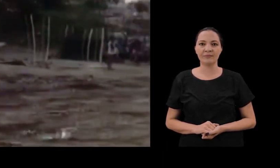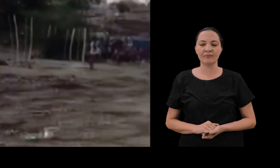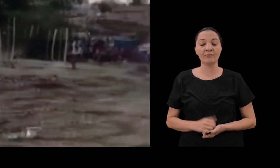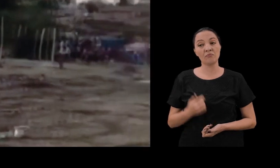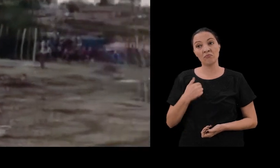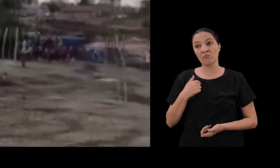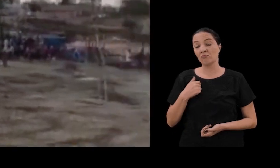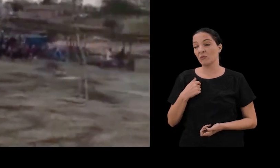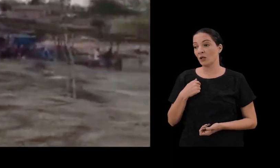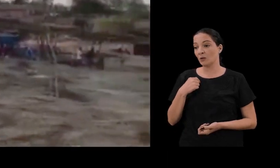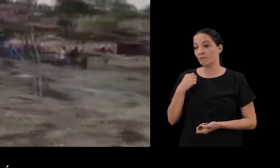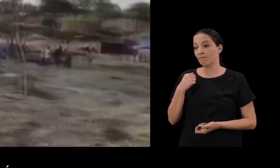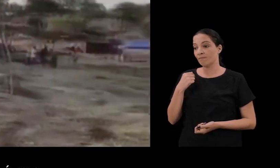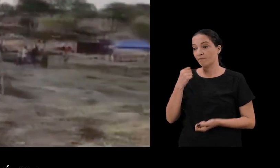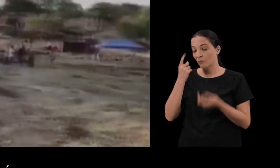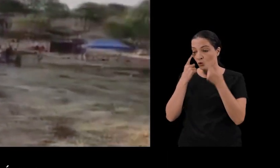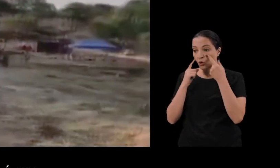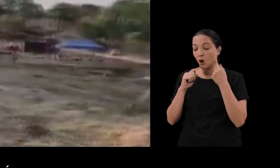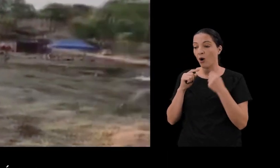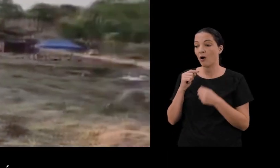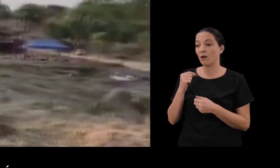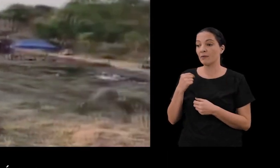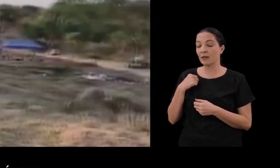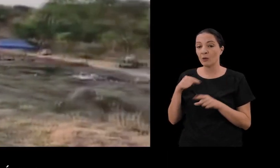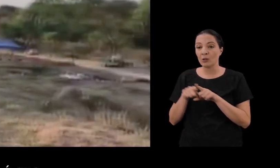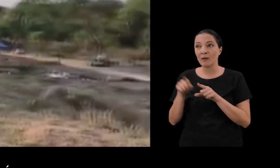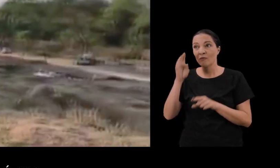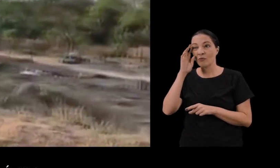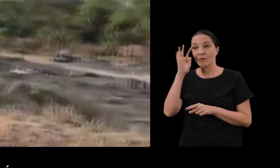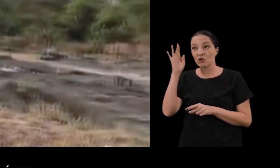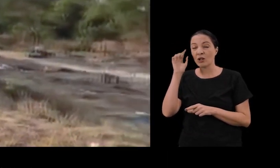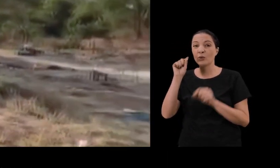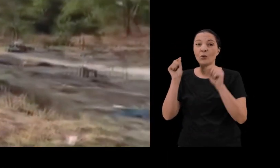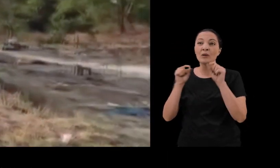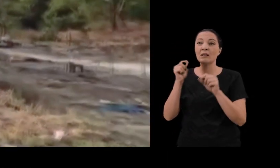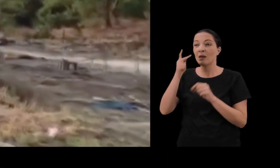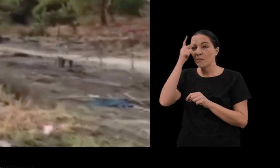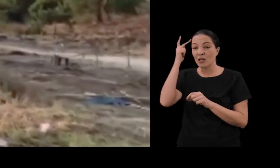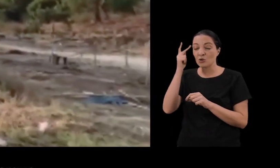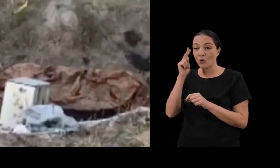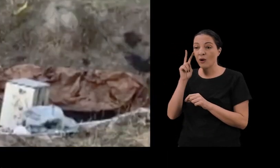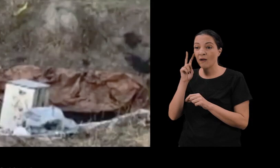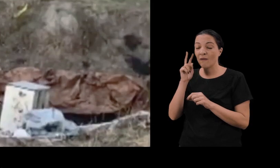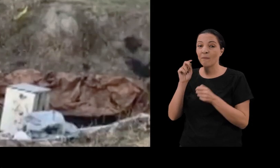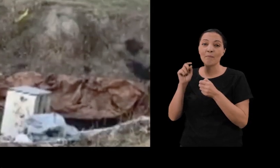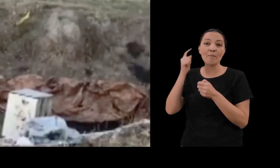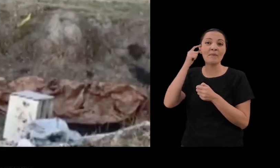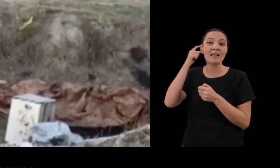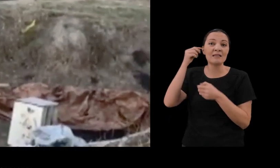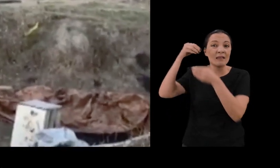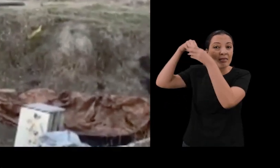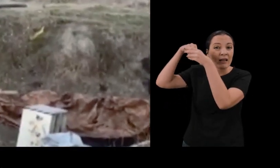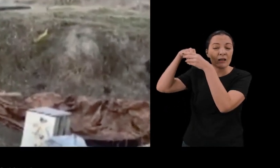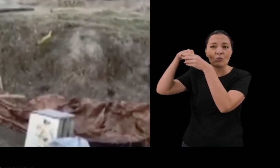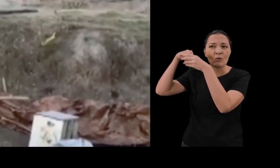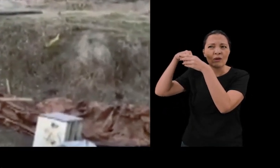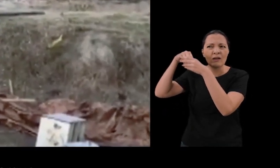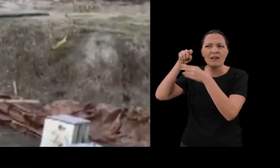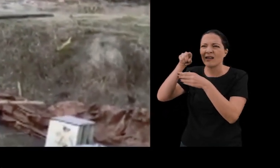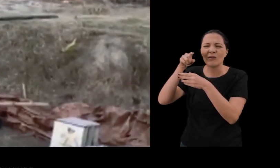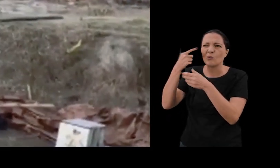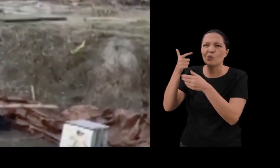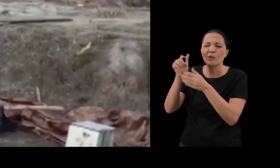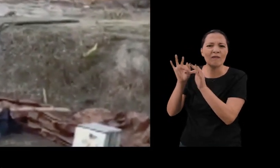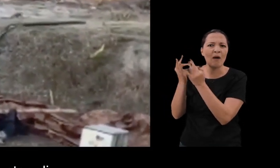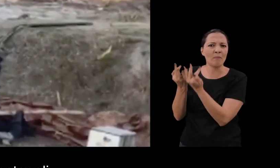Eu choro e fico pensando o que é que passa na cabeça dessas pessoas quando eles vêm, porque eles não têm família